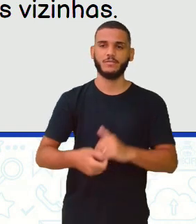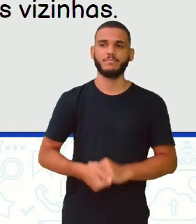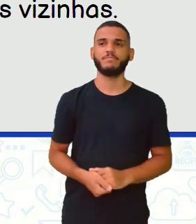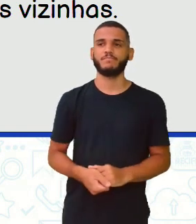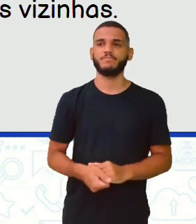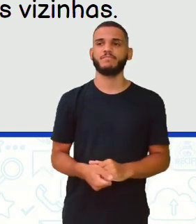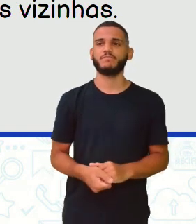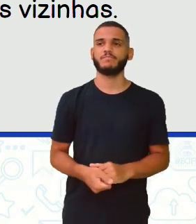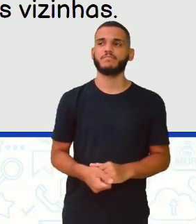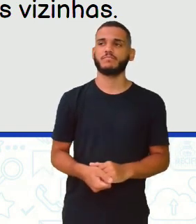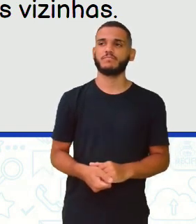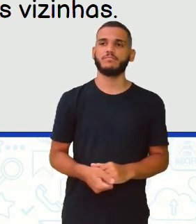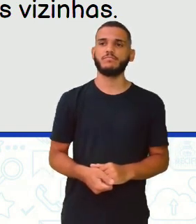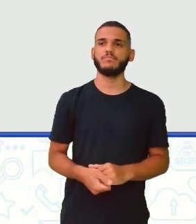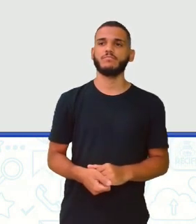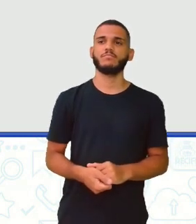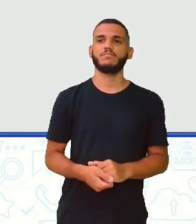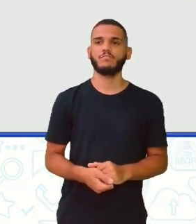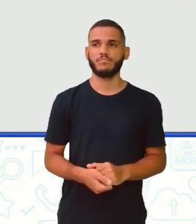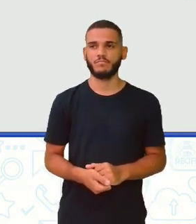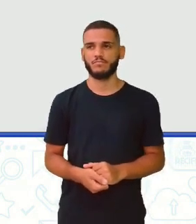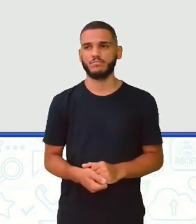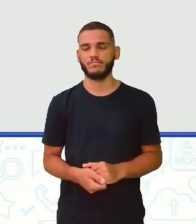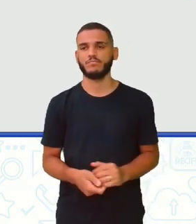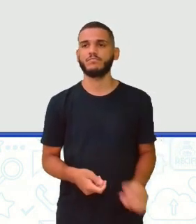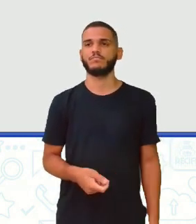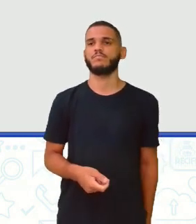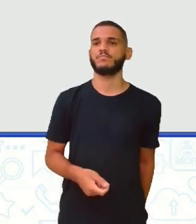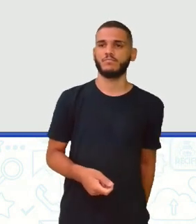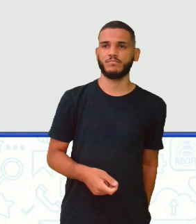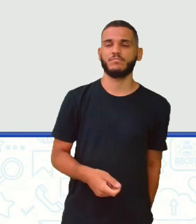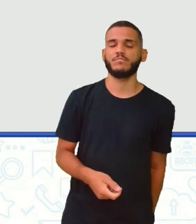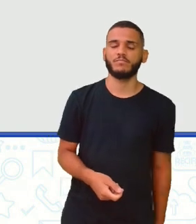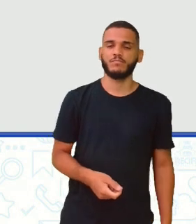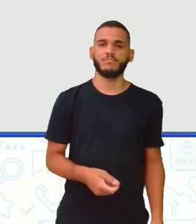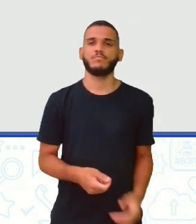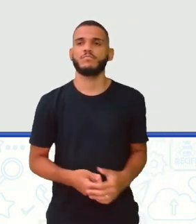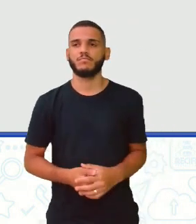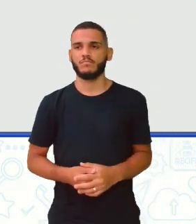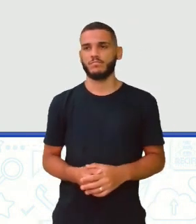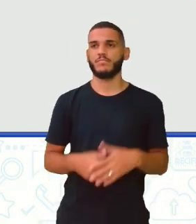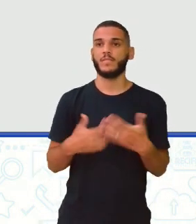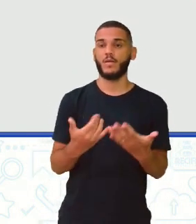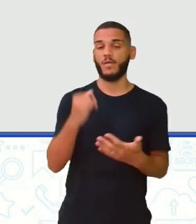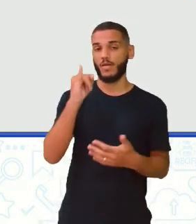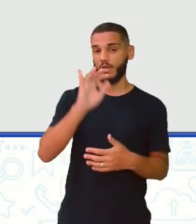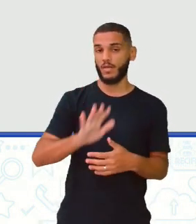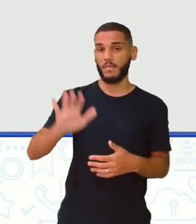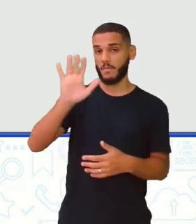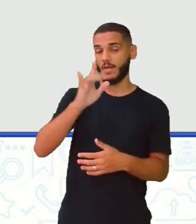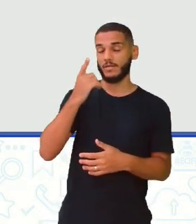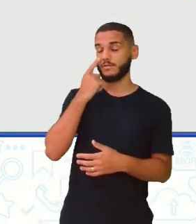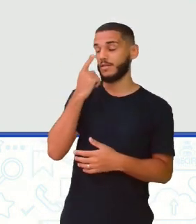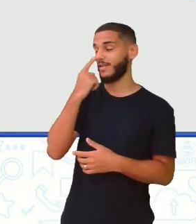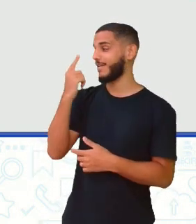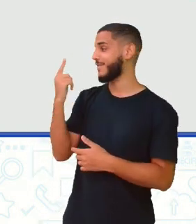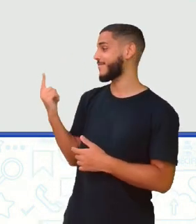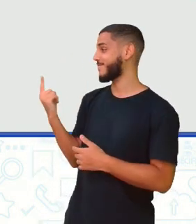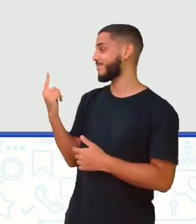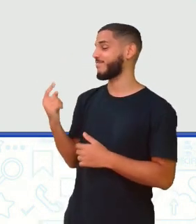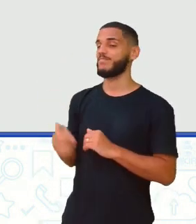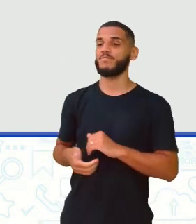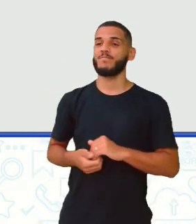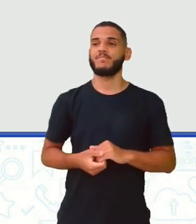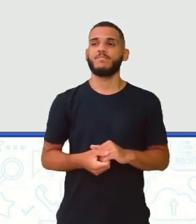gente? Está ali, 2016. Olha aqui, é essa figura que tem na prova da